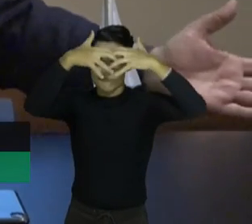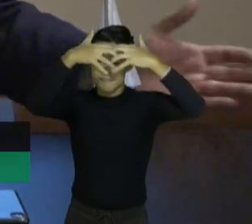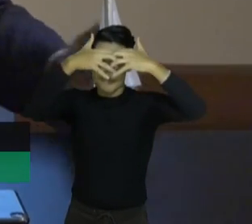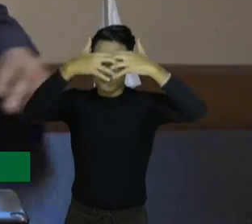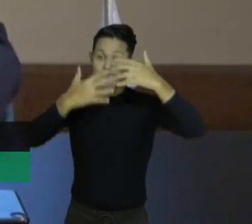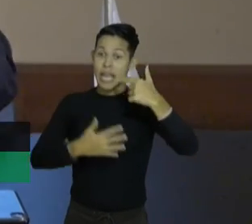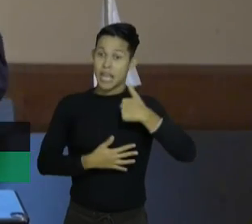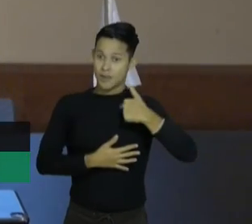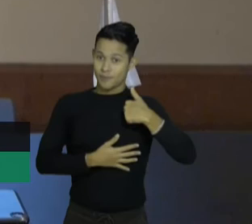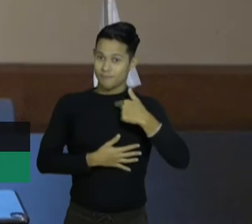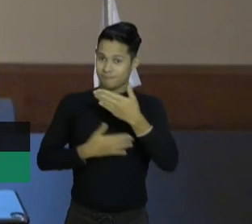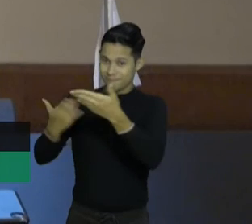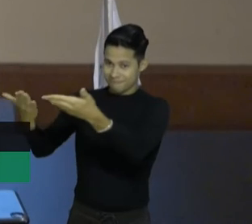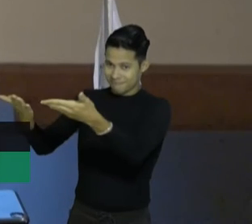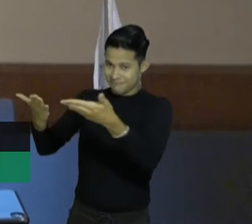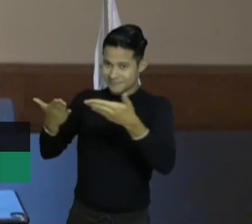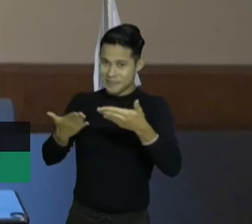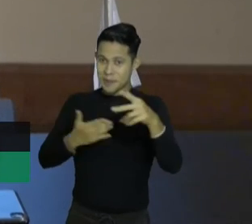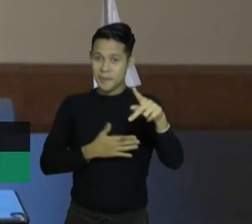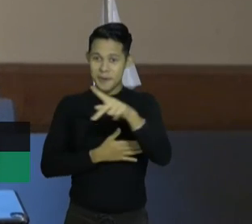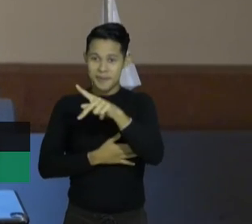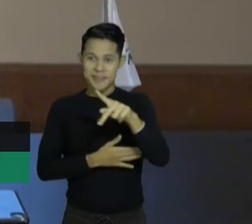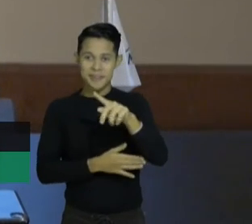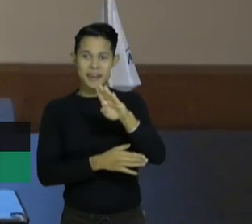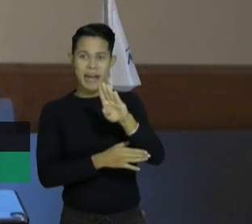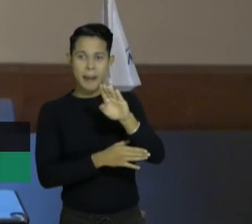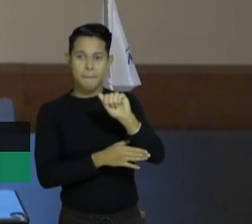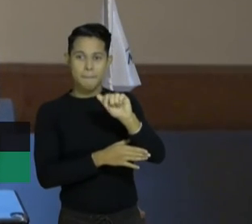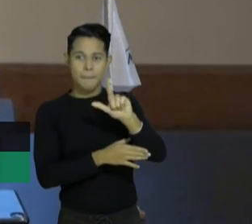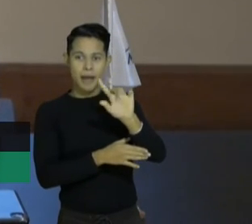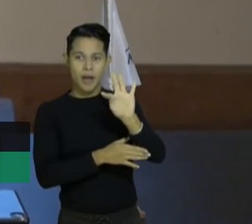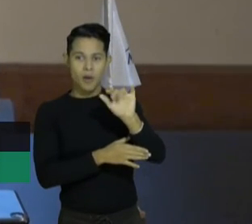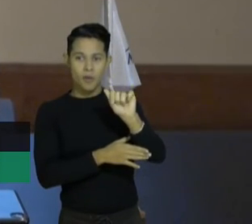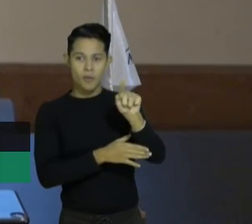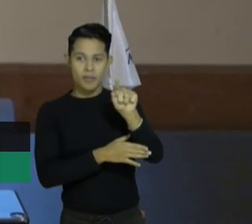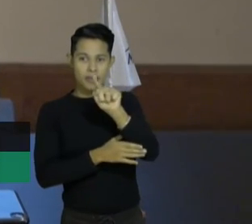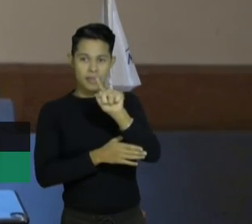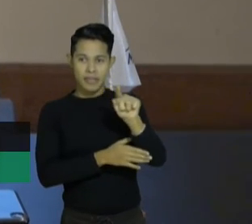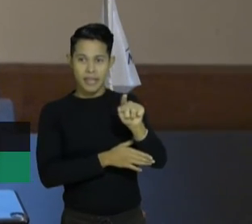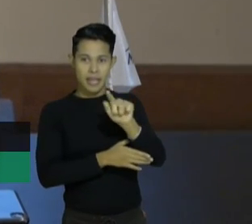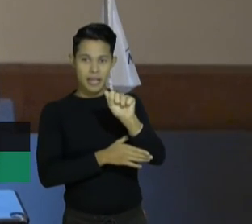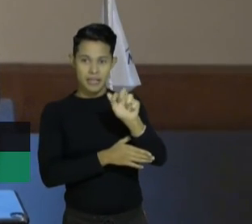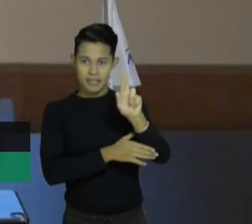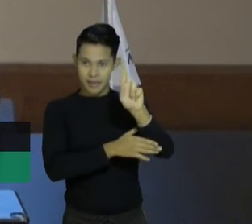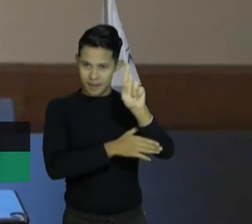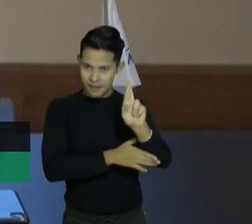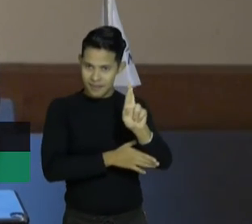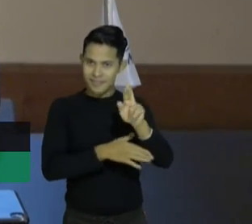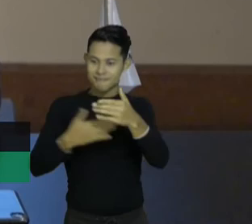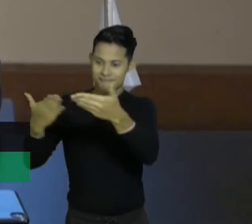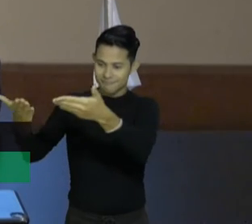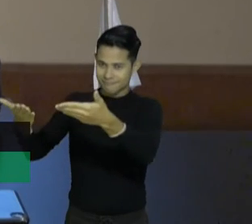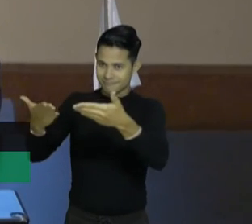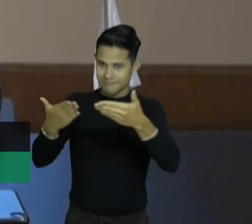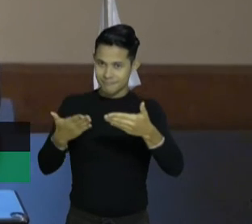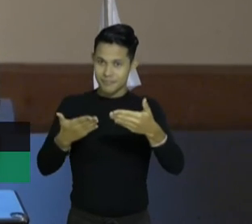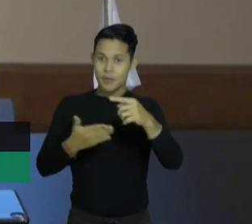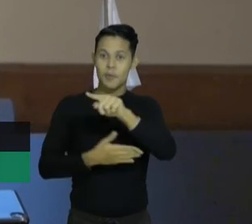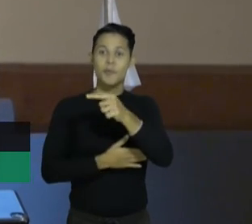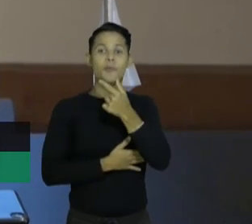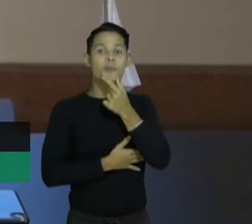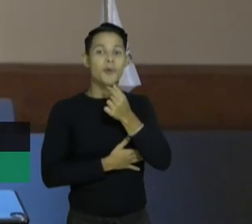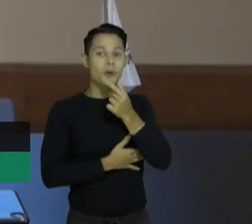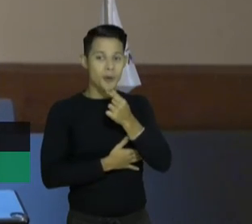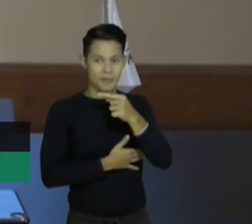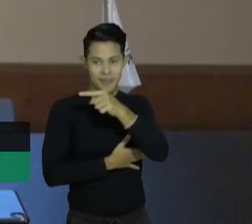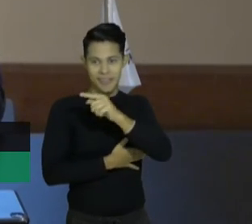primeiramente ao professor Baltazar eh como já foi adiantado né pelo pelo nosso mest de Cerimônia o professor